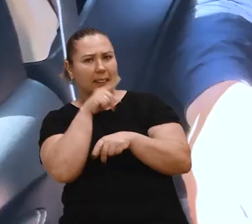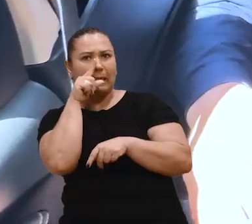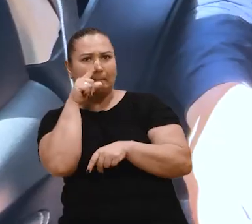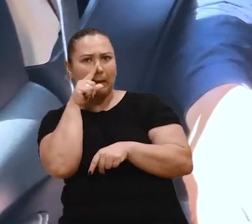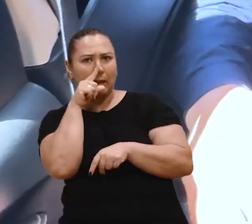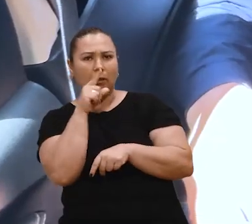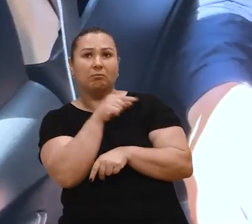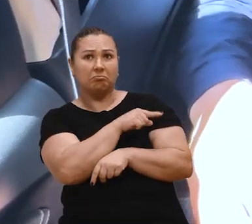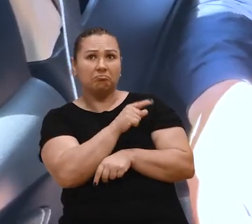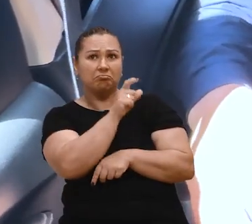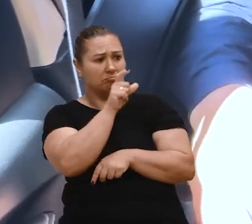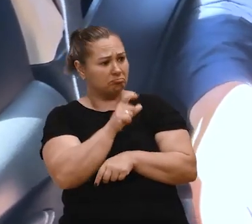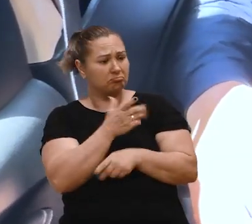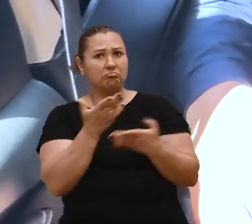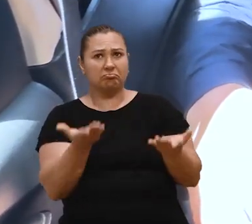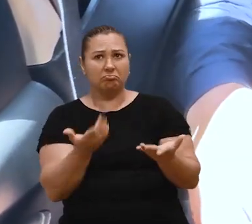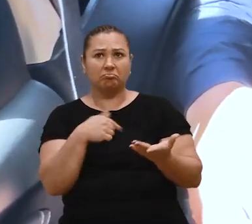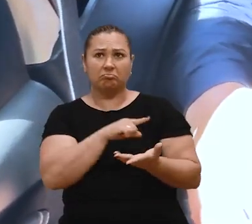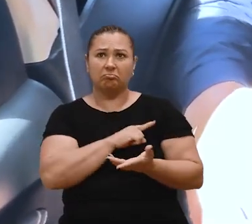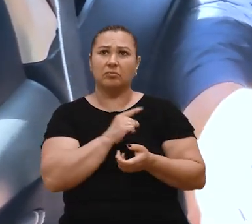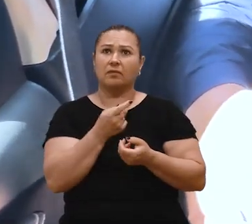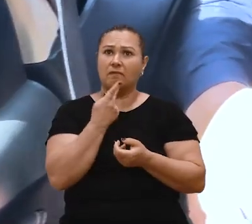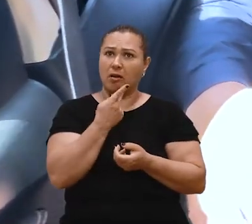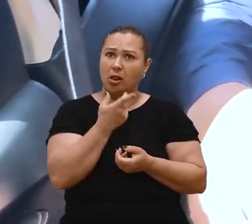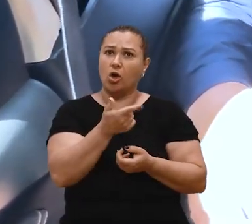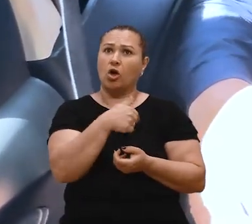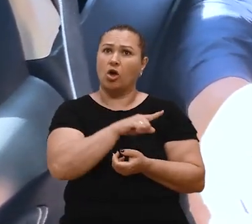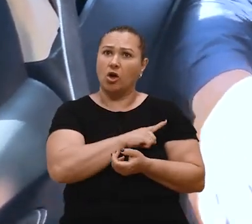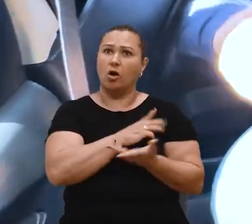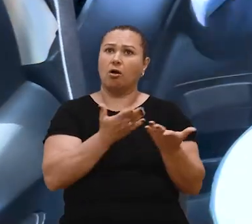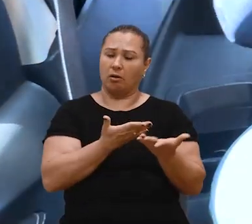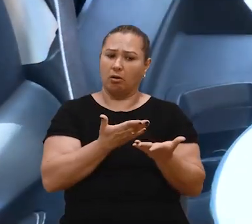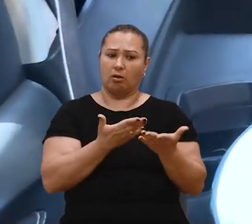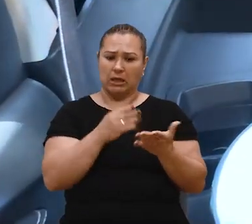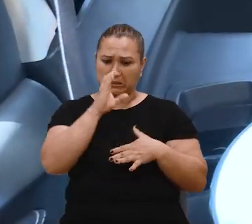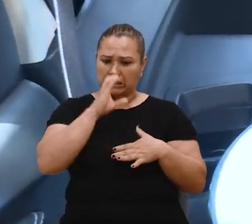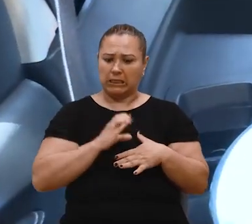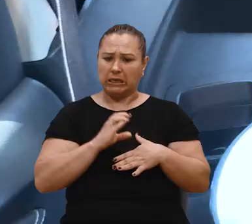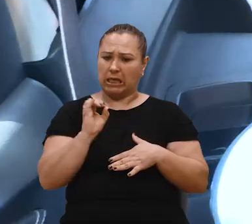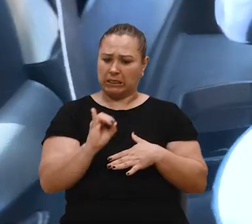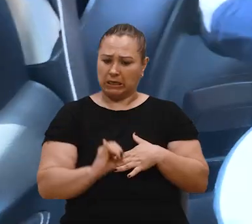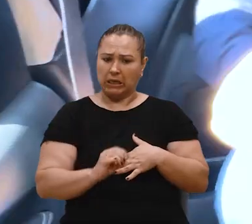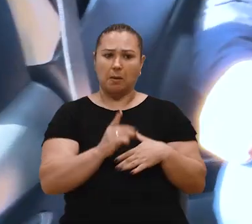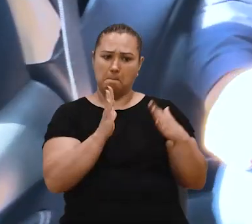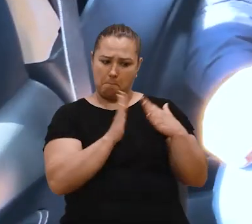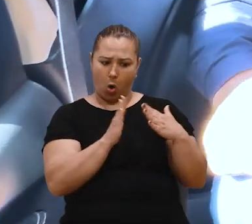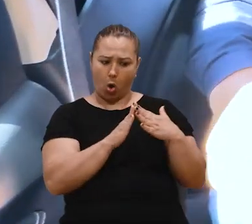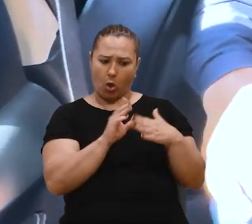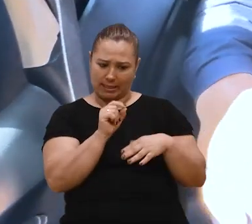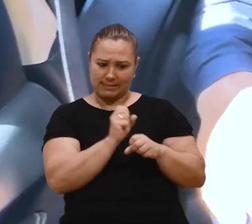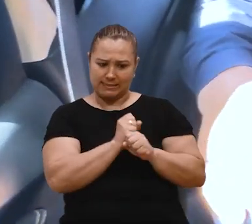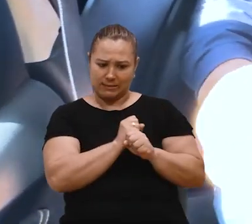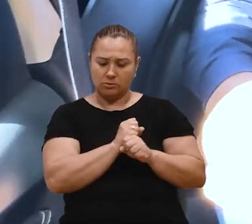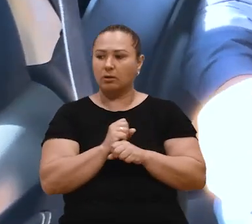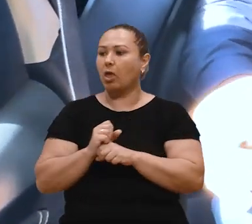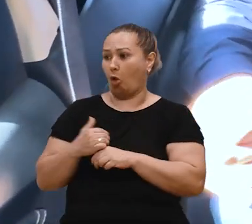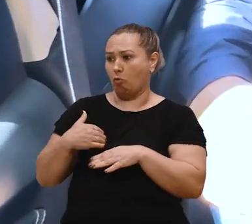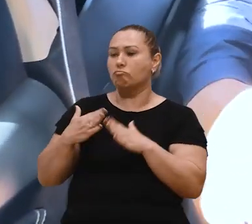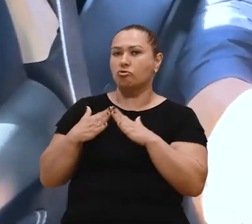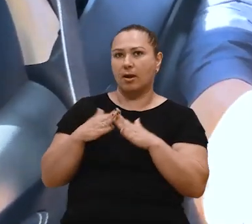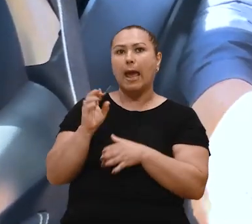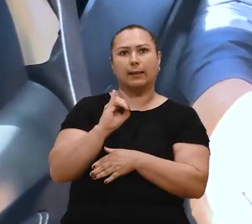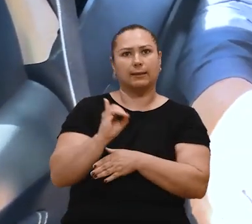mundo saiba, o senhor é um ítalo-brasileiro, correto? Sim. E o senhor morou na Itália. Italiano. O senhor morou na Itália há 10 anos. 14